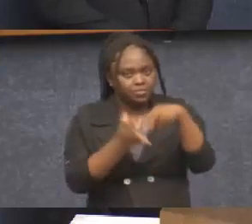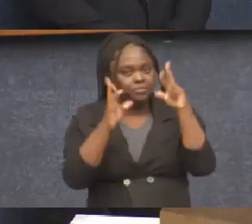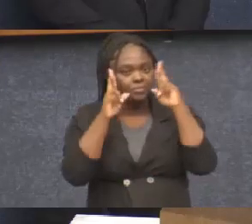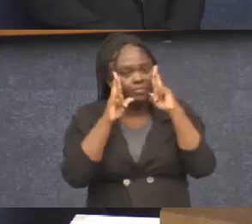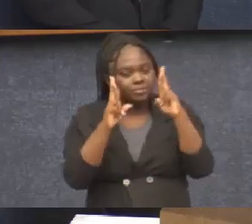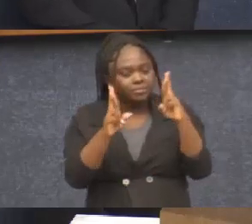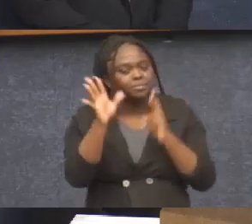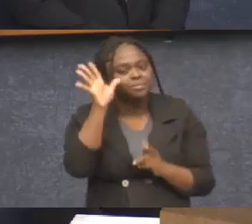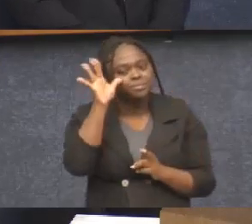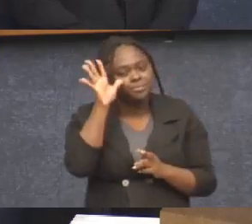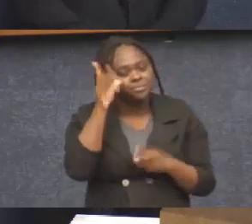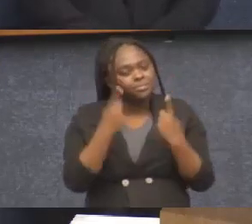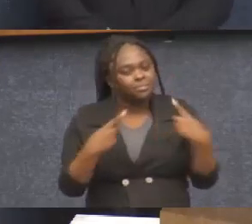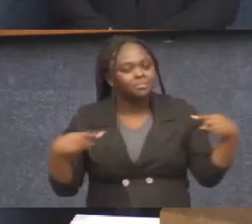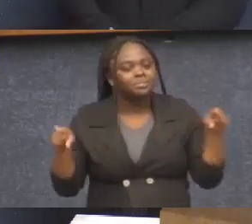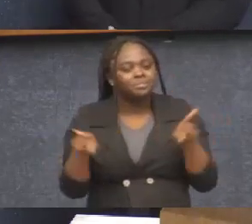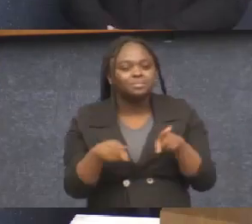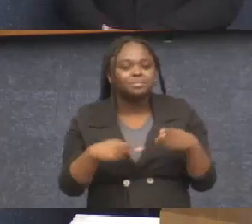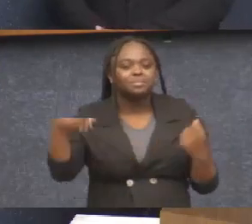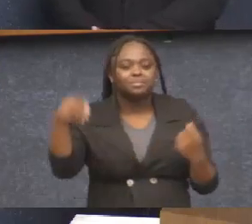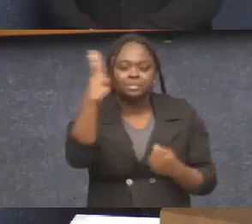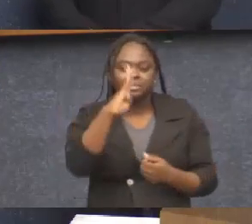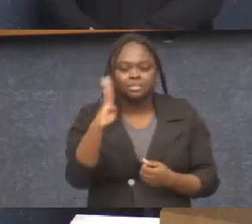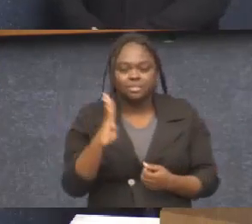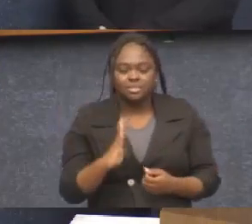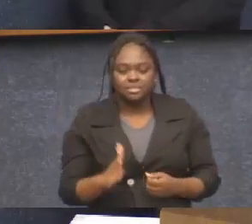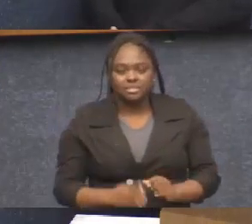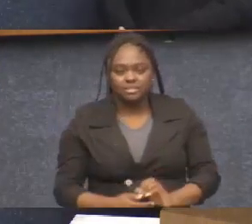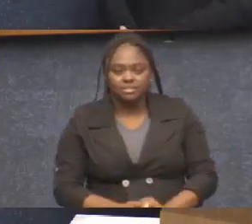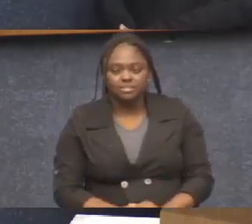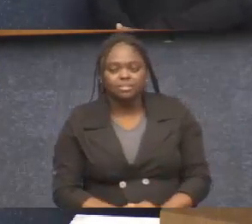para ouvirmos o Hino Nacional do Brasil.